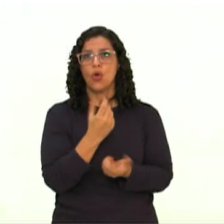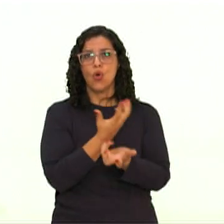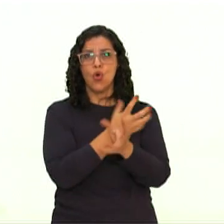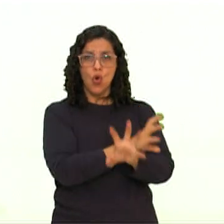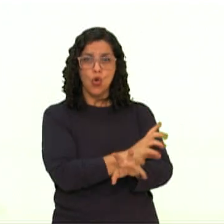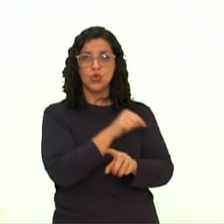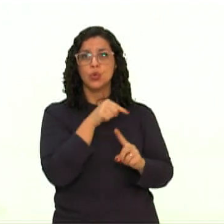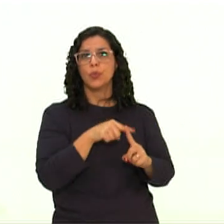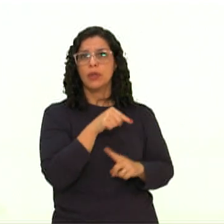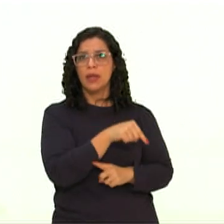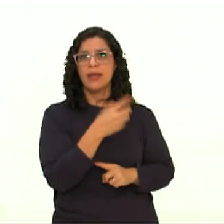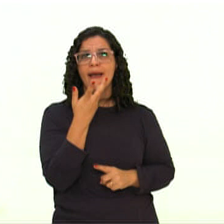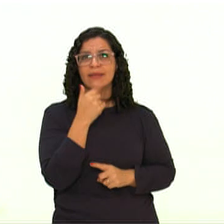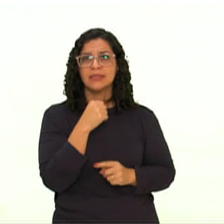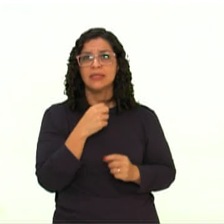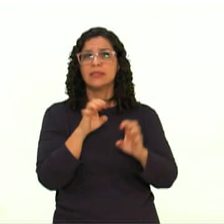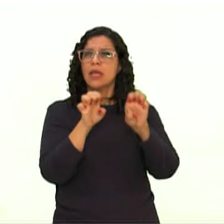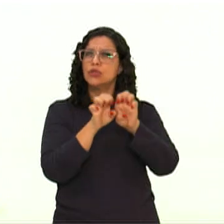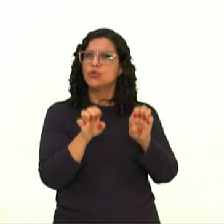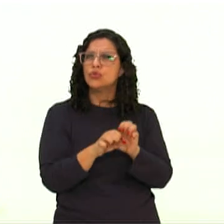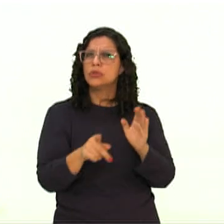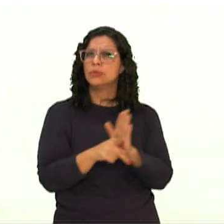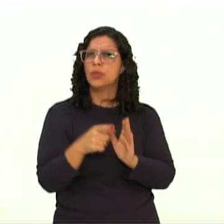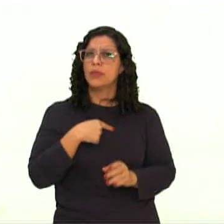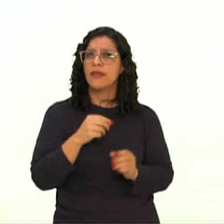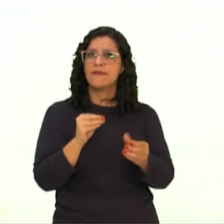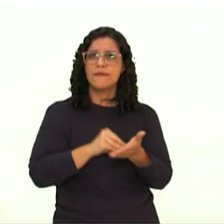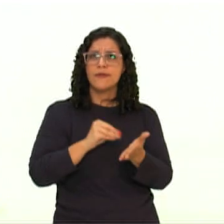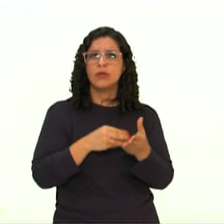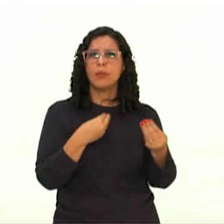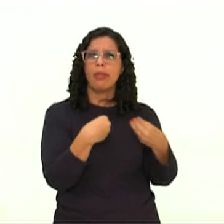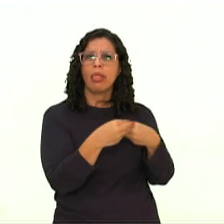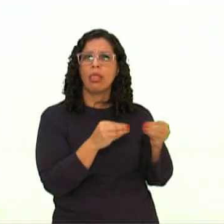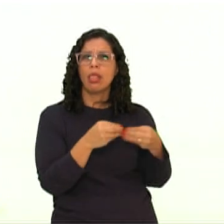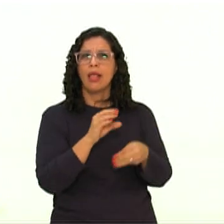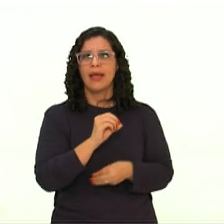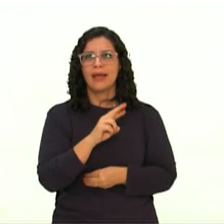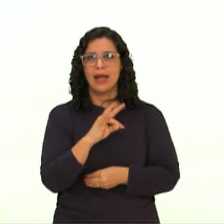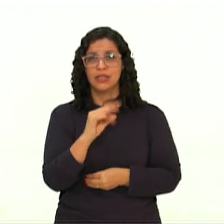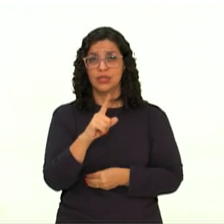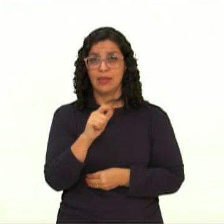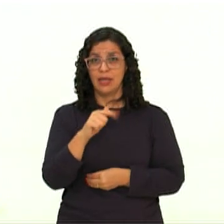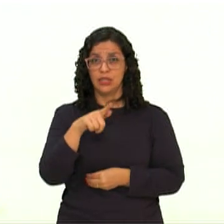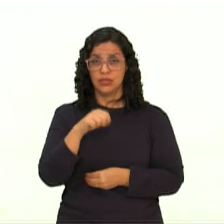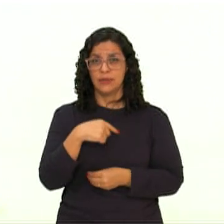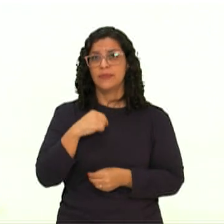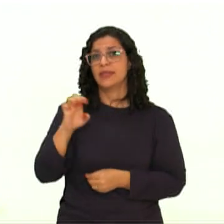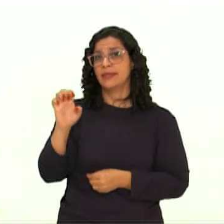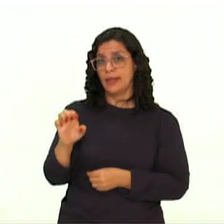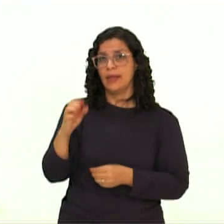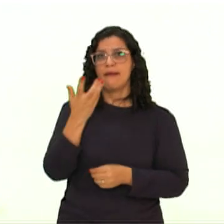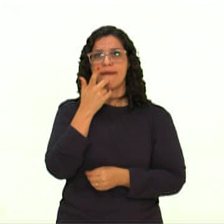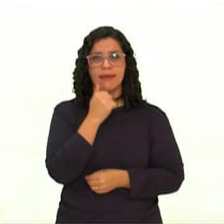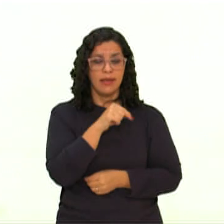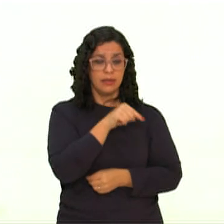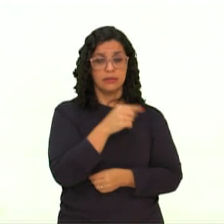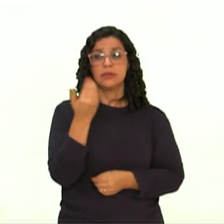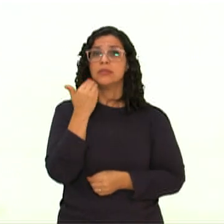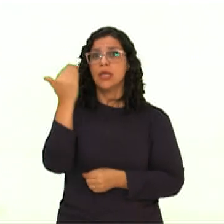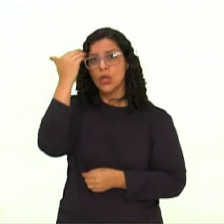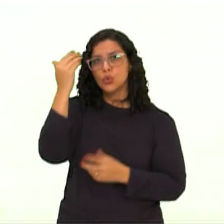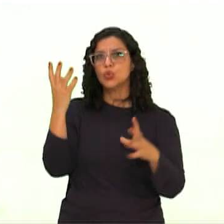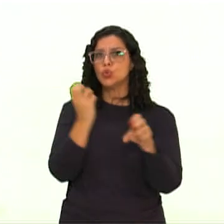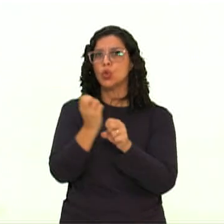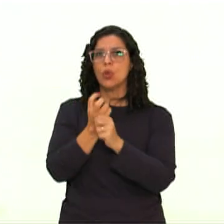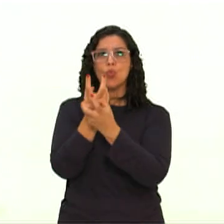pois nessa fase essas estruturas são constituídas por cartilagem. E letra E, em crianças e adultos encontramos o